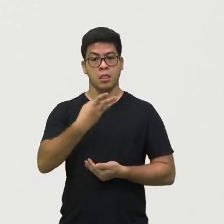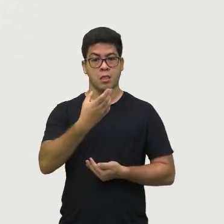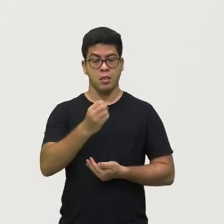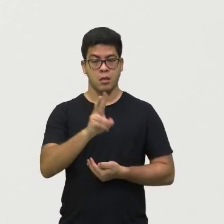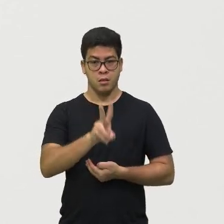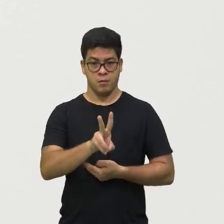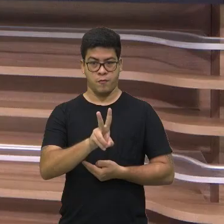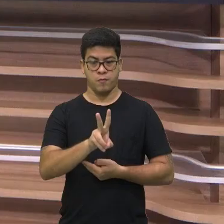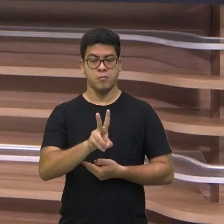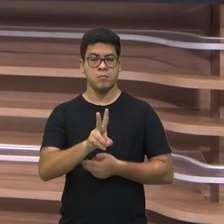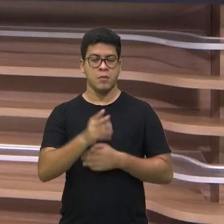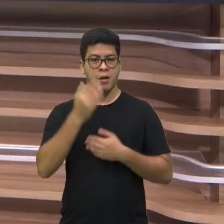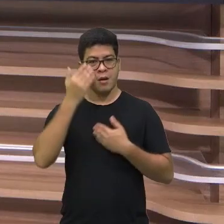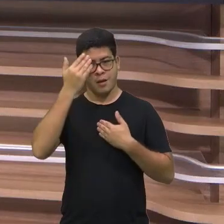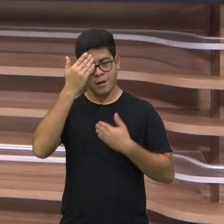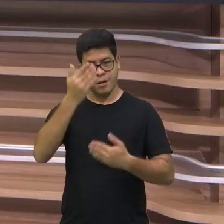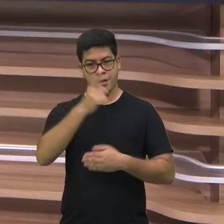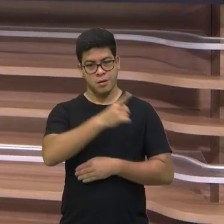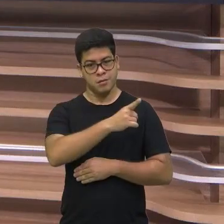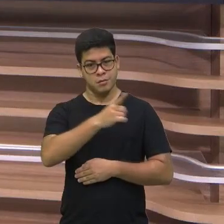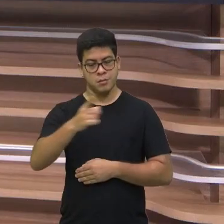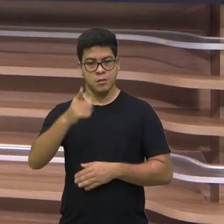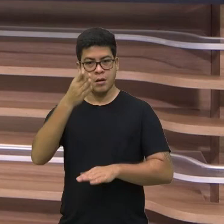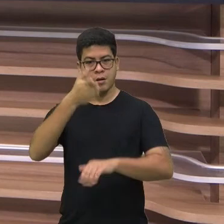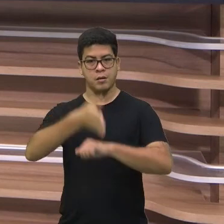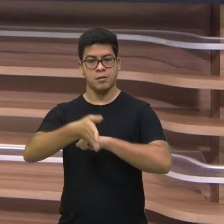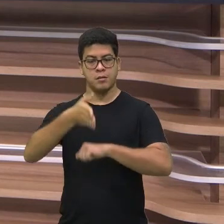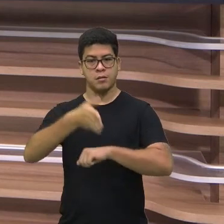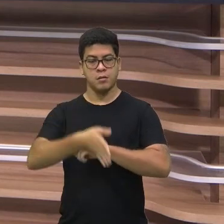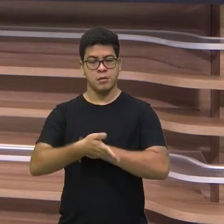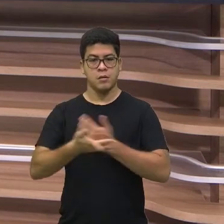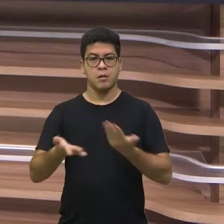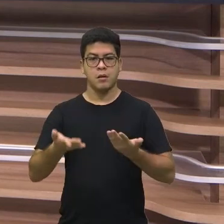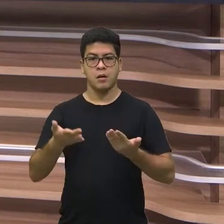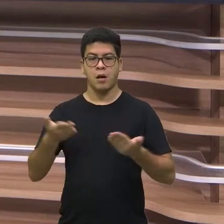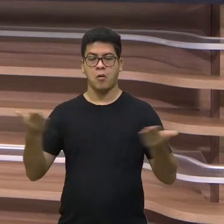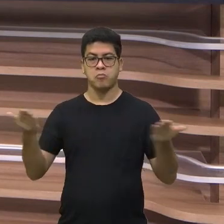isso aí, pessoal. Eu agradeço aí a participação de todos vocês na nossa aula